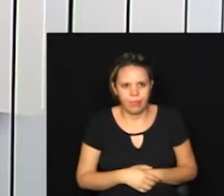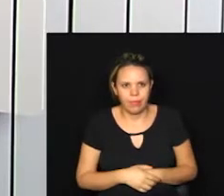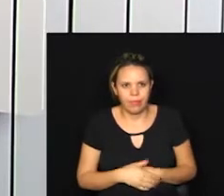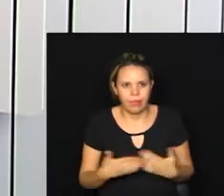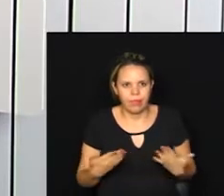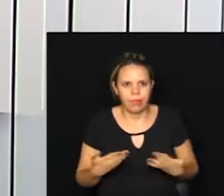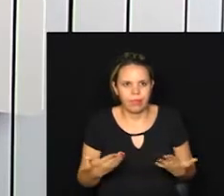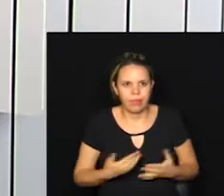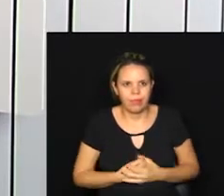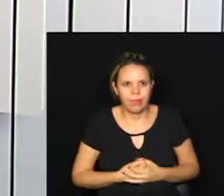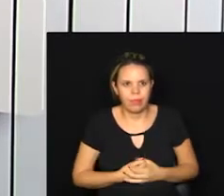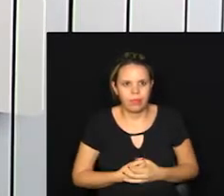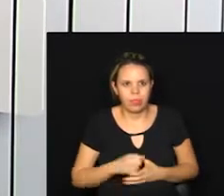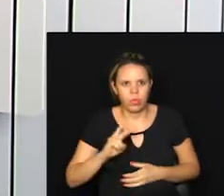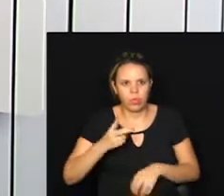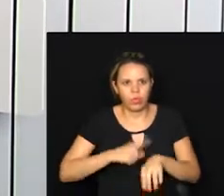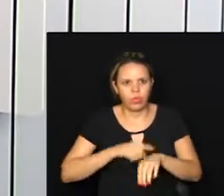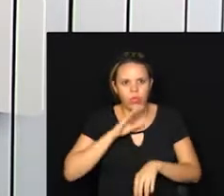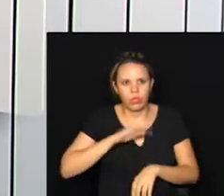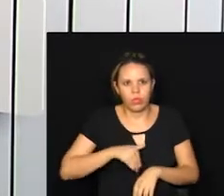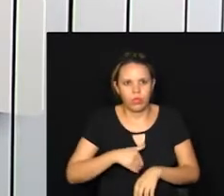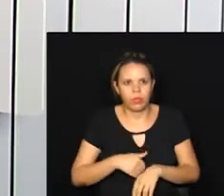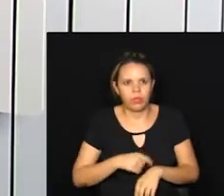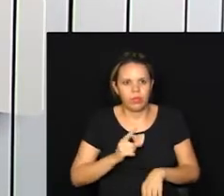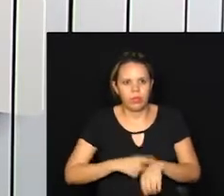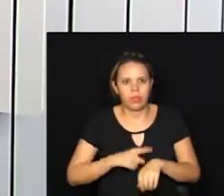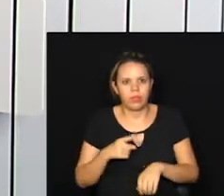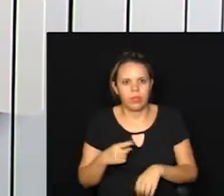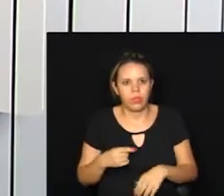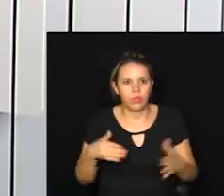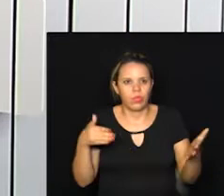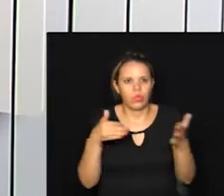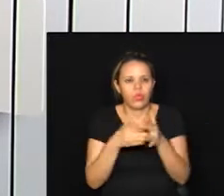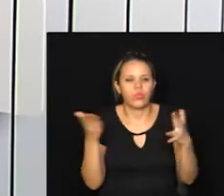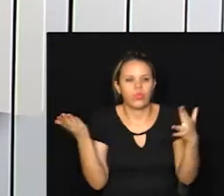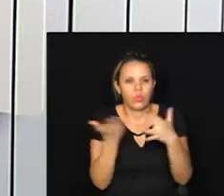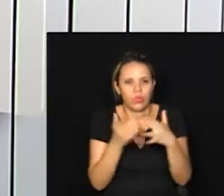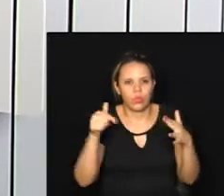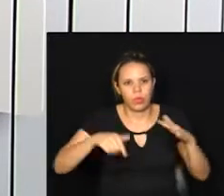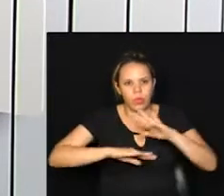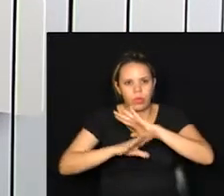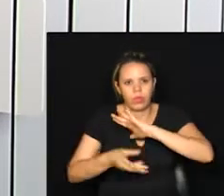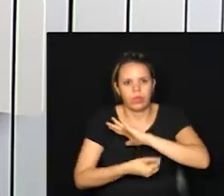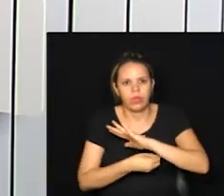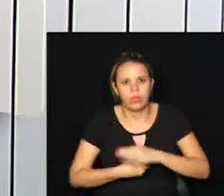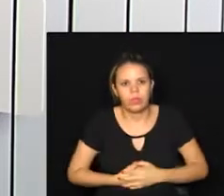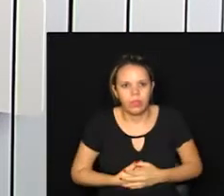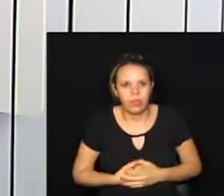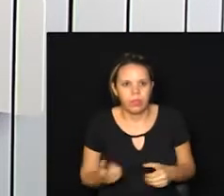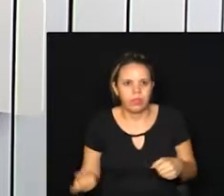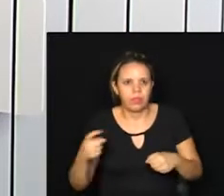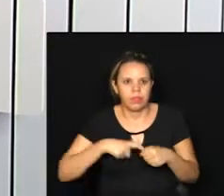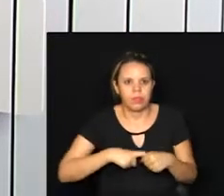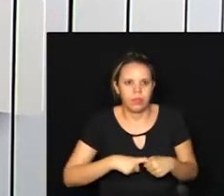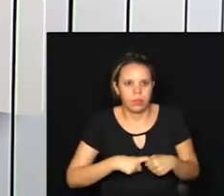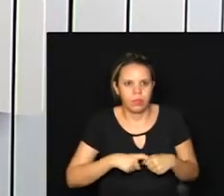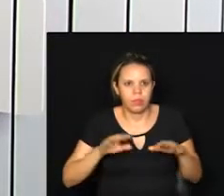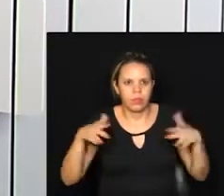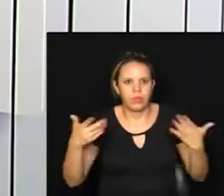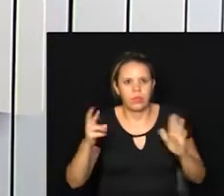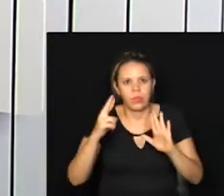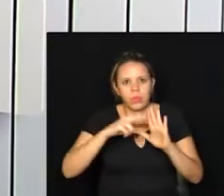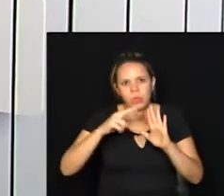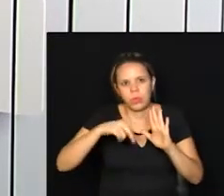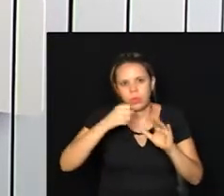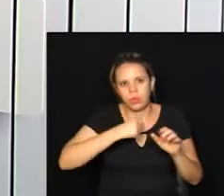Vamos fazer o seguinte, 14h em ponto. É o último intervalo aqui no Câmara Total e na volta, qual